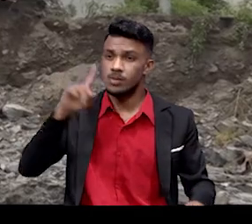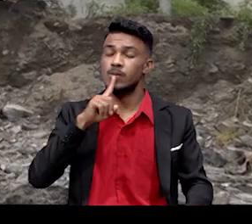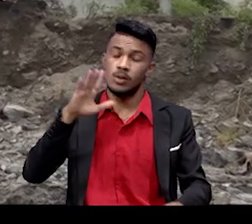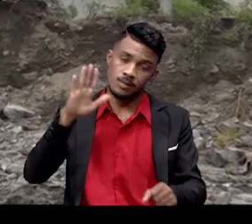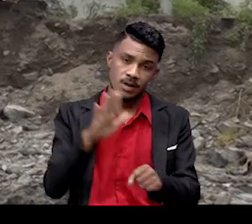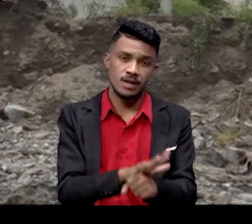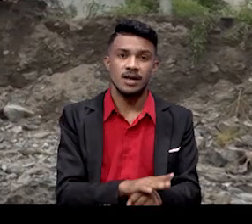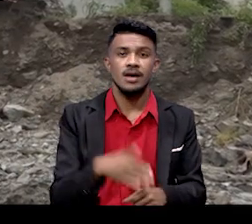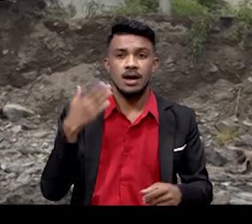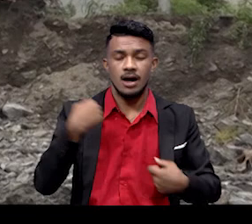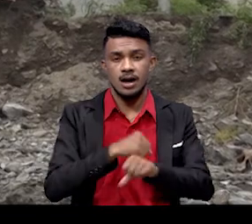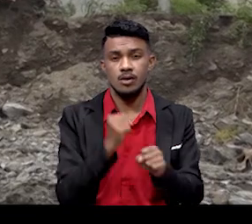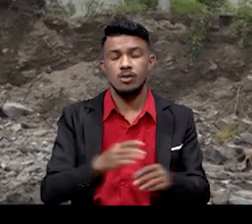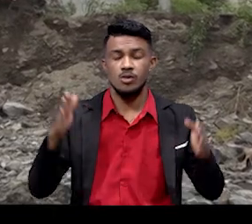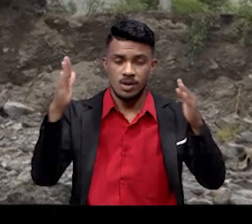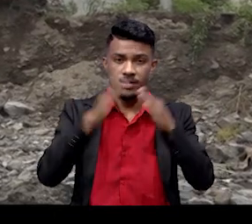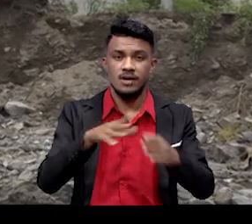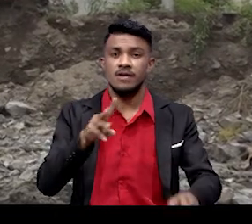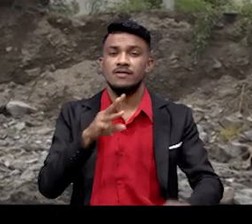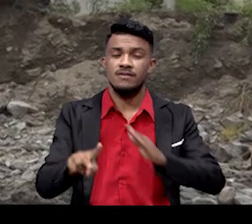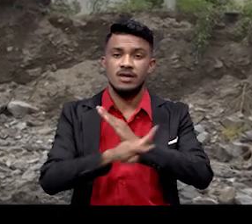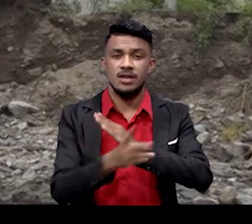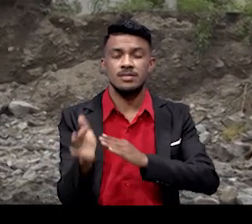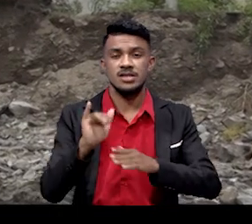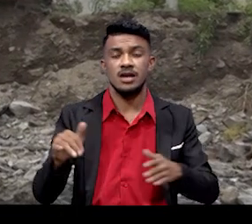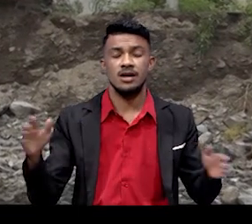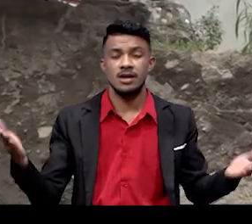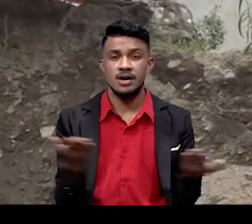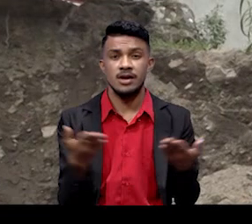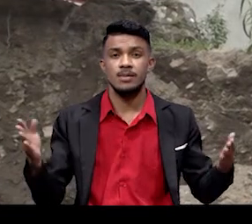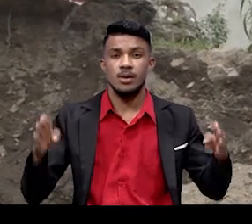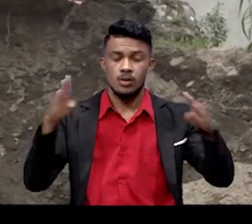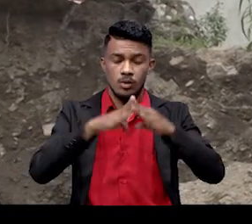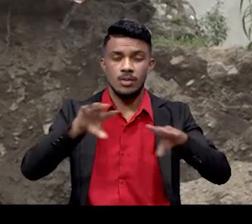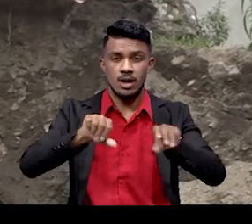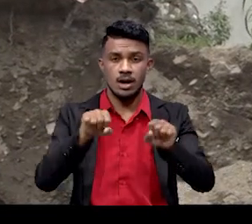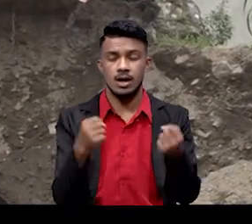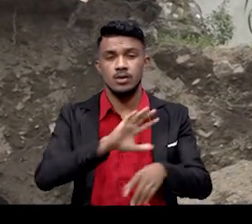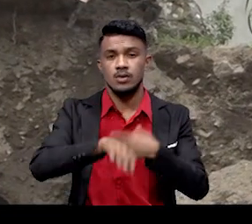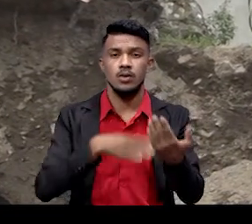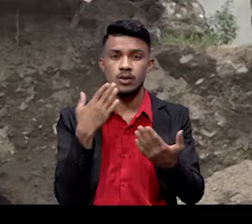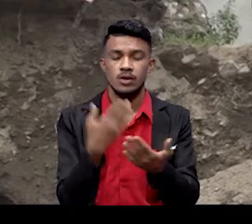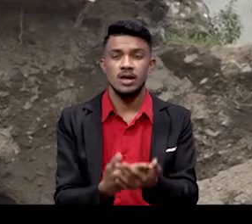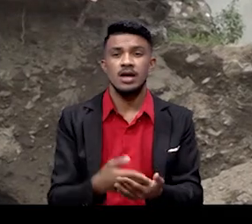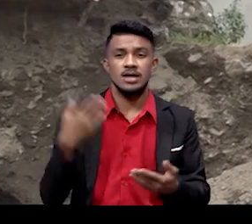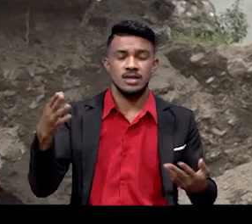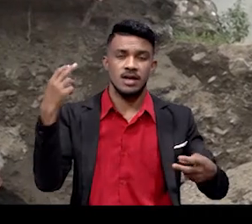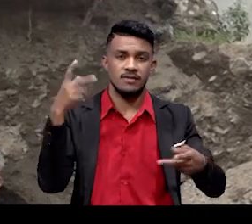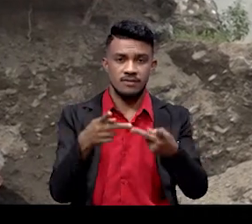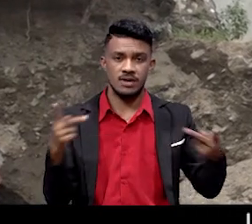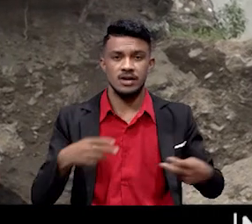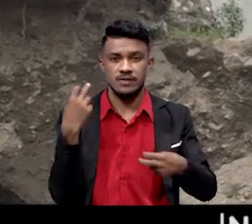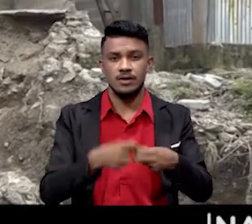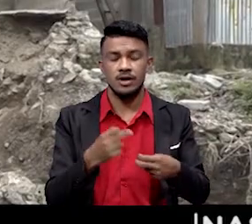inundação sira, nebe uma hetang estragos total, no hela ia fati risco sira, hane sang mota nining, tasi